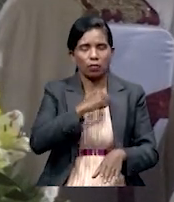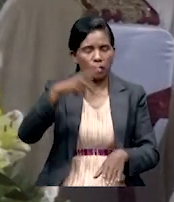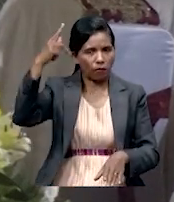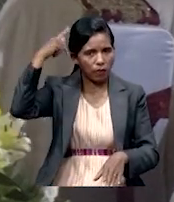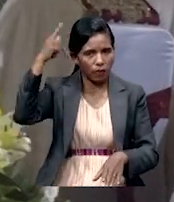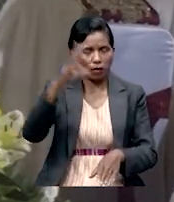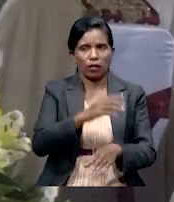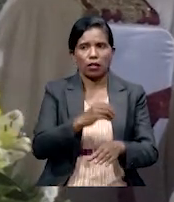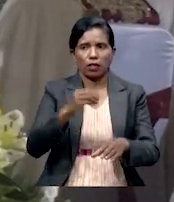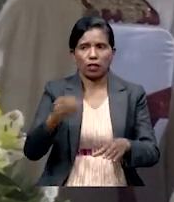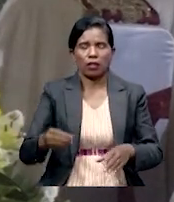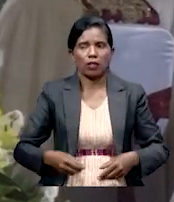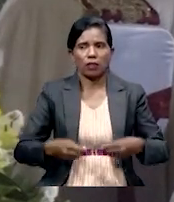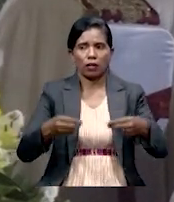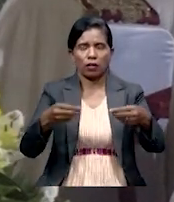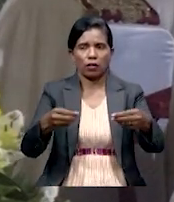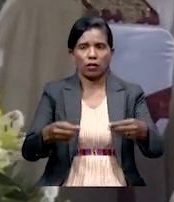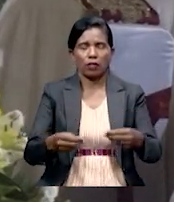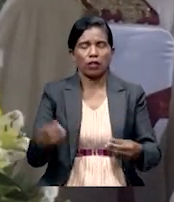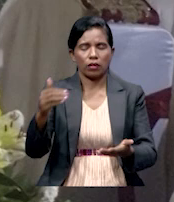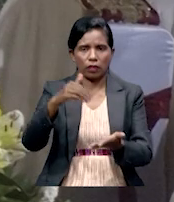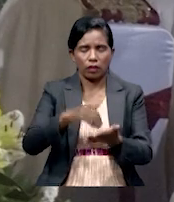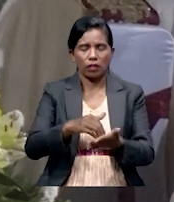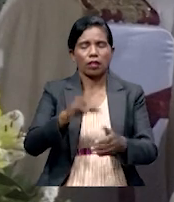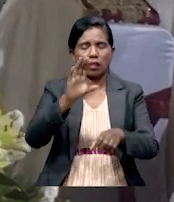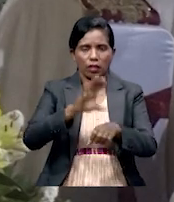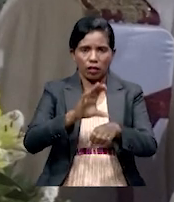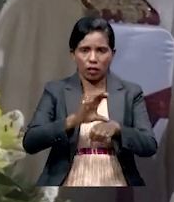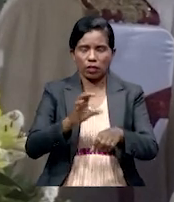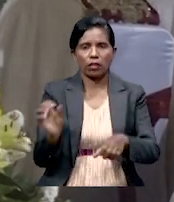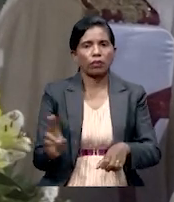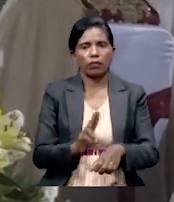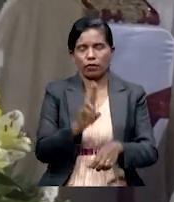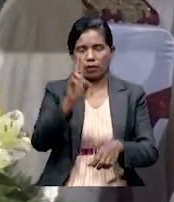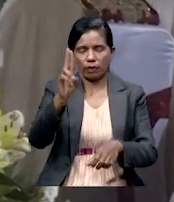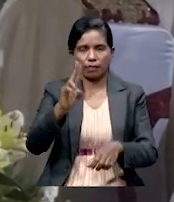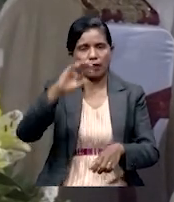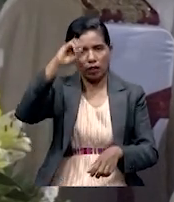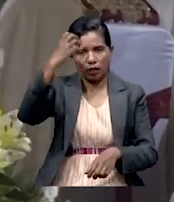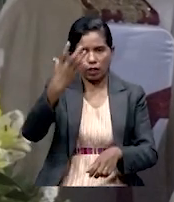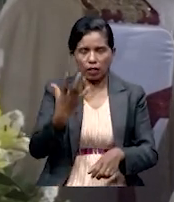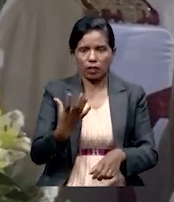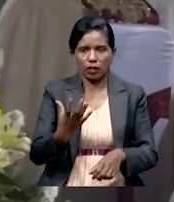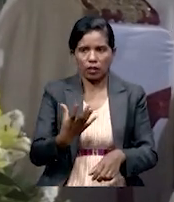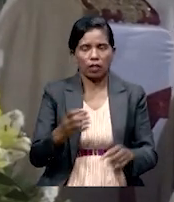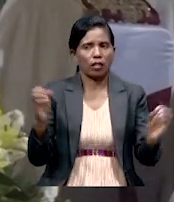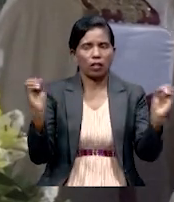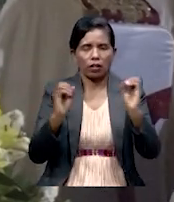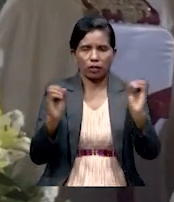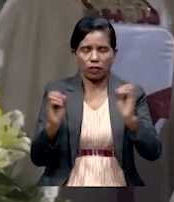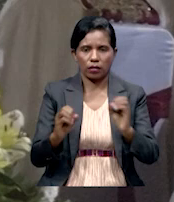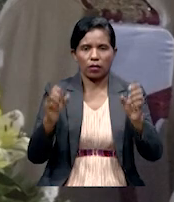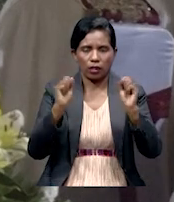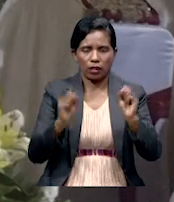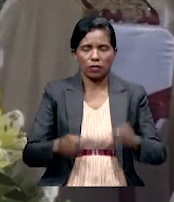piedade no prudência, o de reforça a Igreja Universal. Graça me, laos hatunde ba